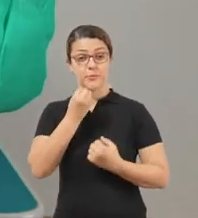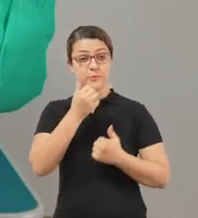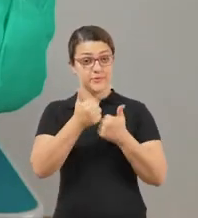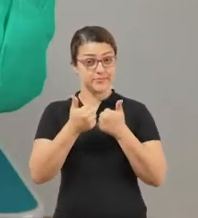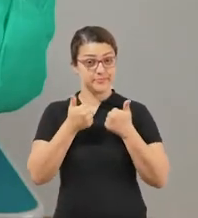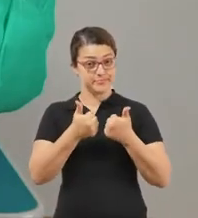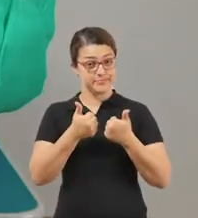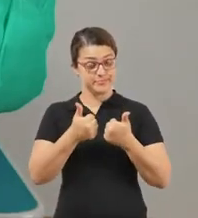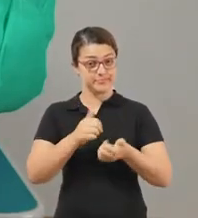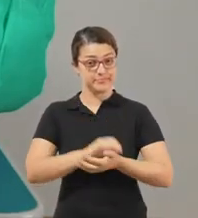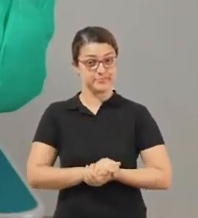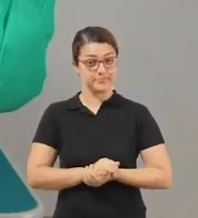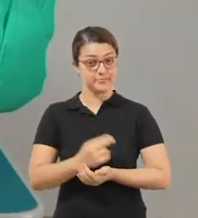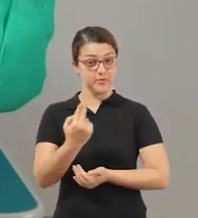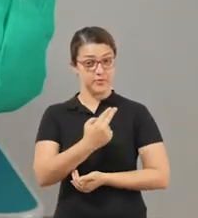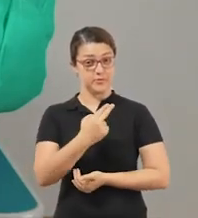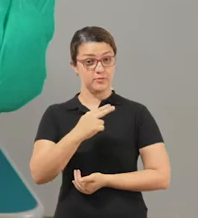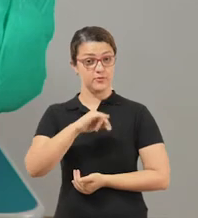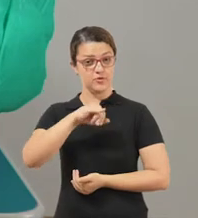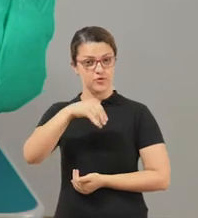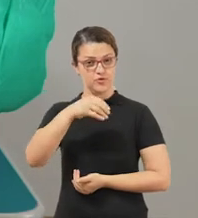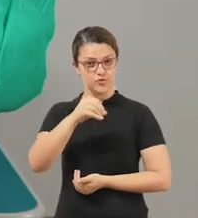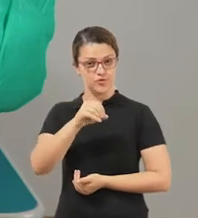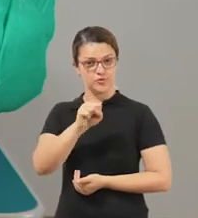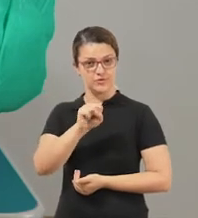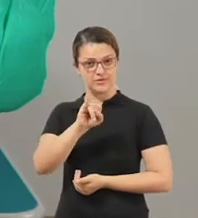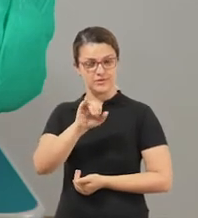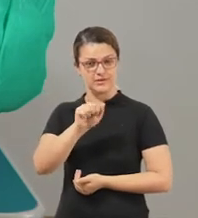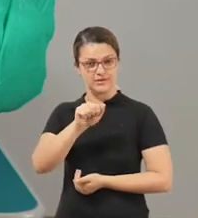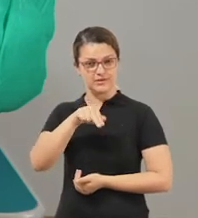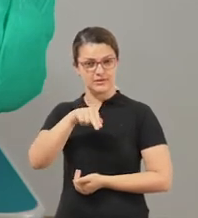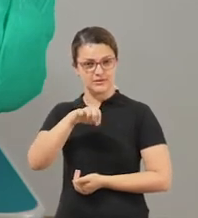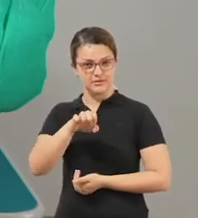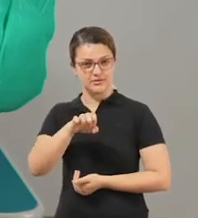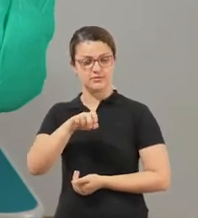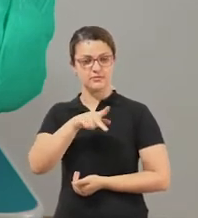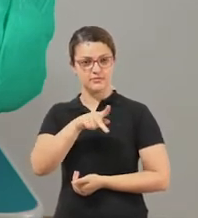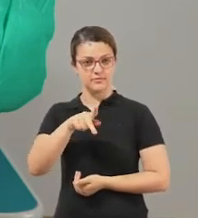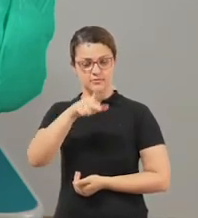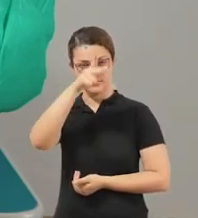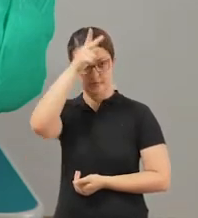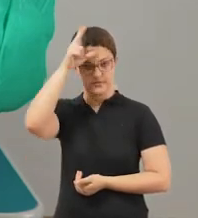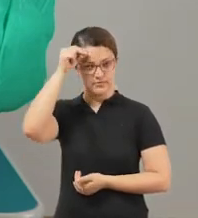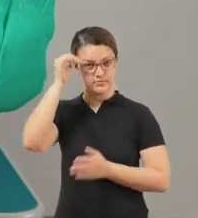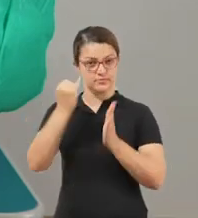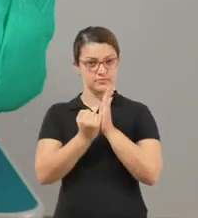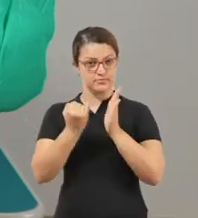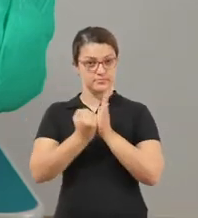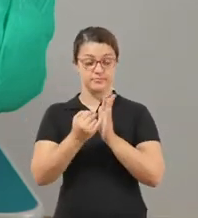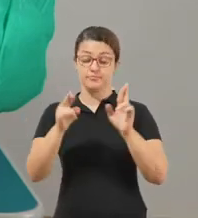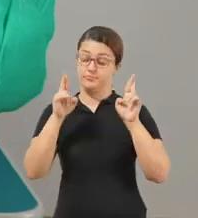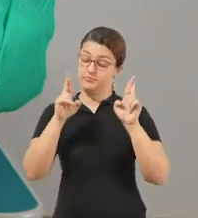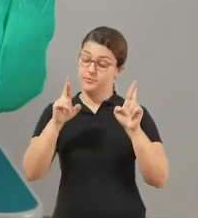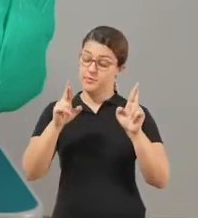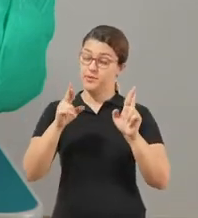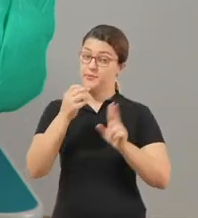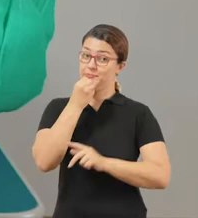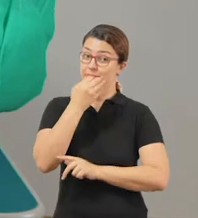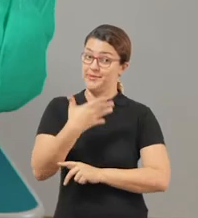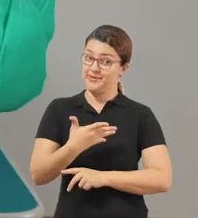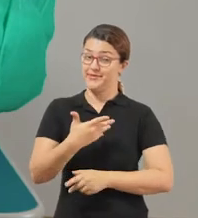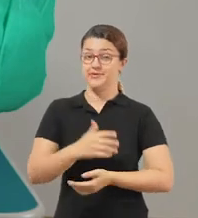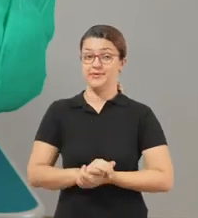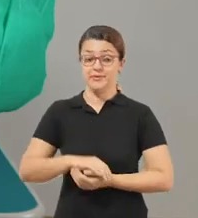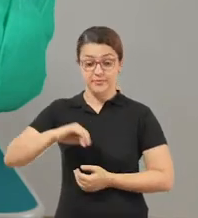Olá, família, tudo bem com vocês? Sou a professora Josiane Marani, da Rede Municipal de Itapevi. Espero que todos